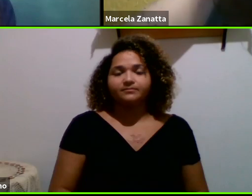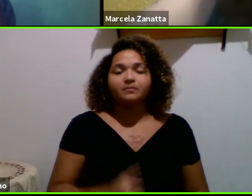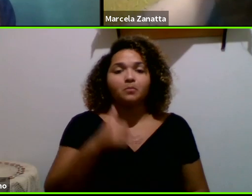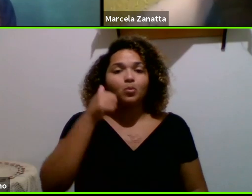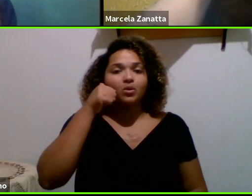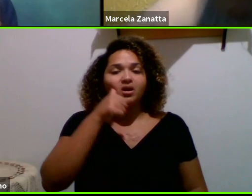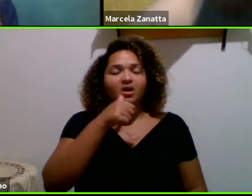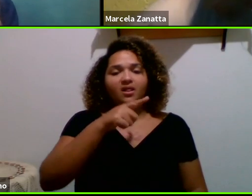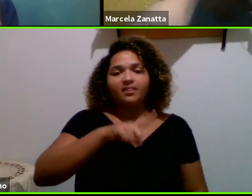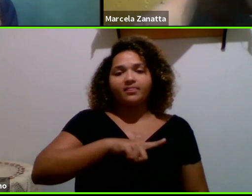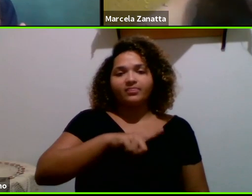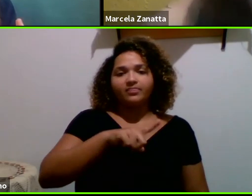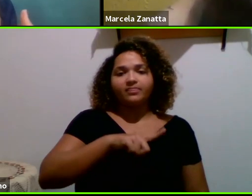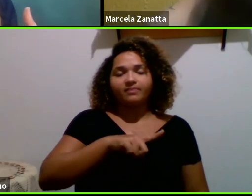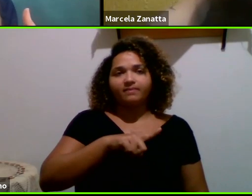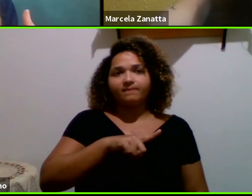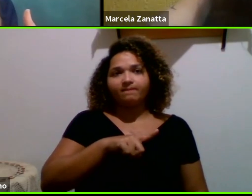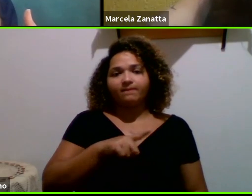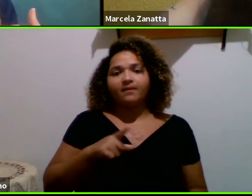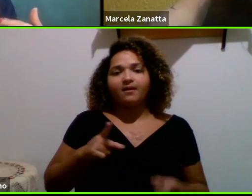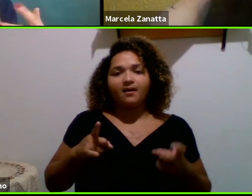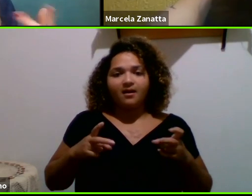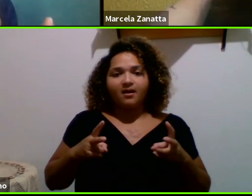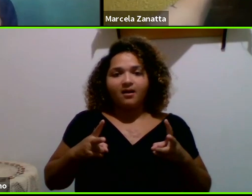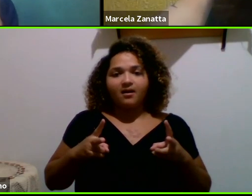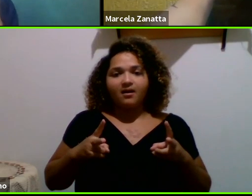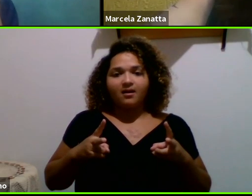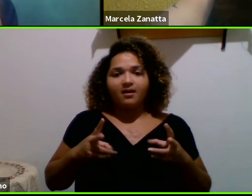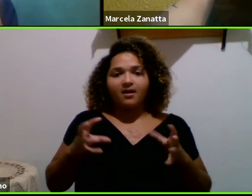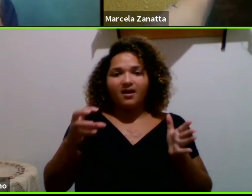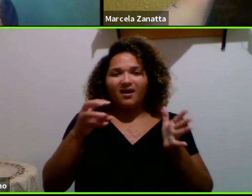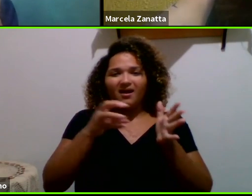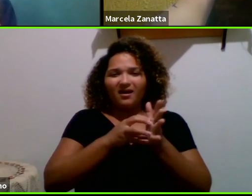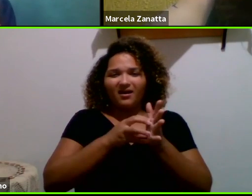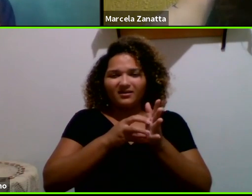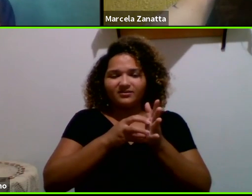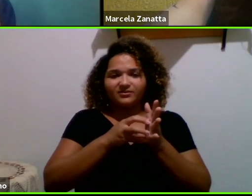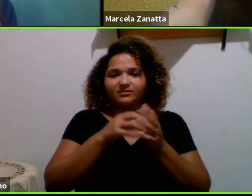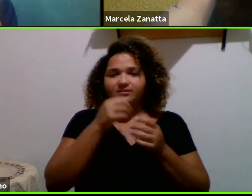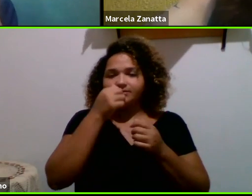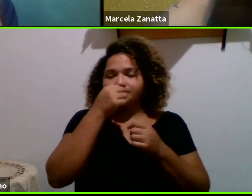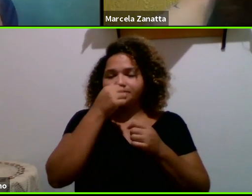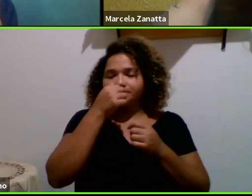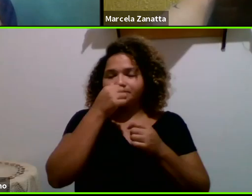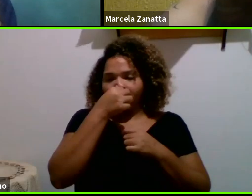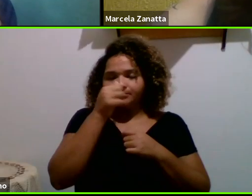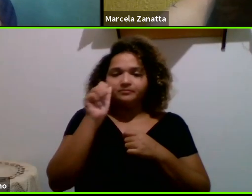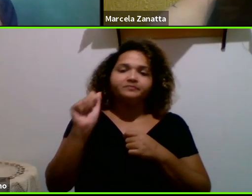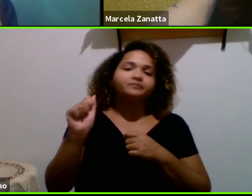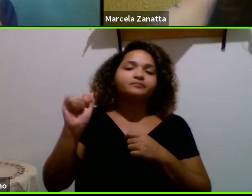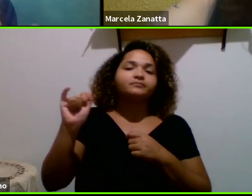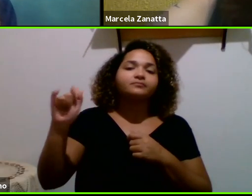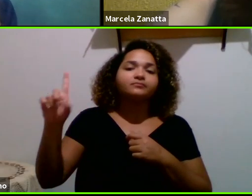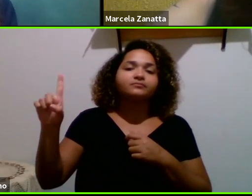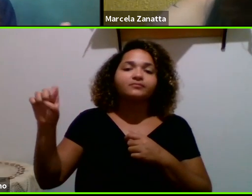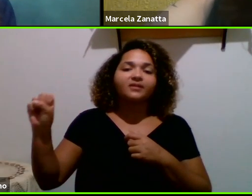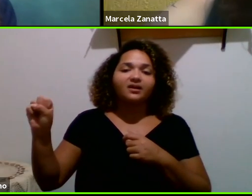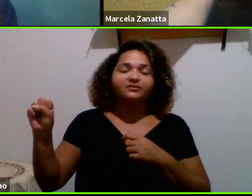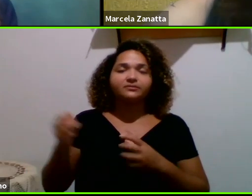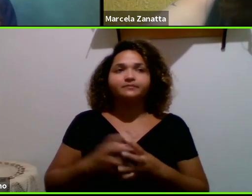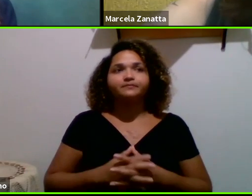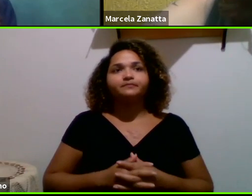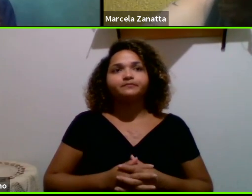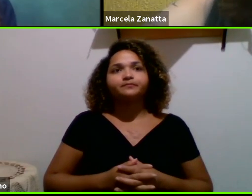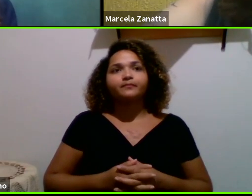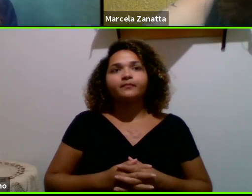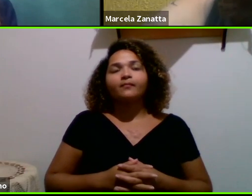doenças infectocontagiosas, o próprio mecônio, né? Então, assim, são